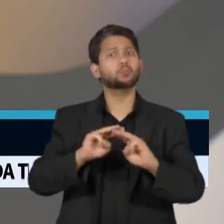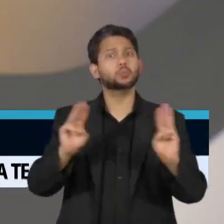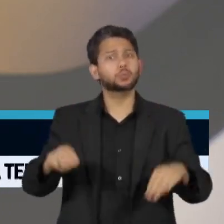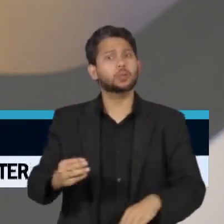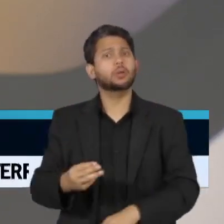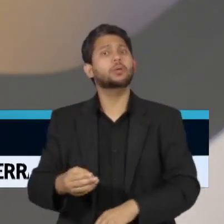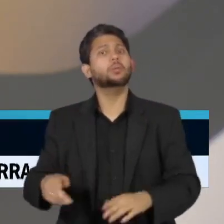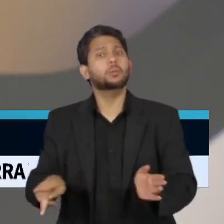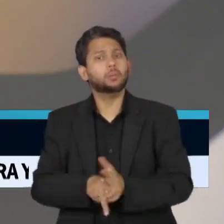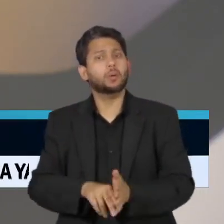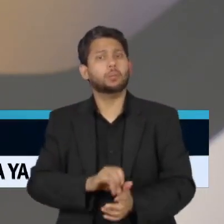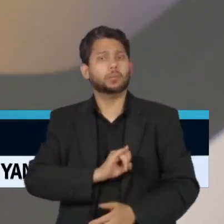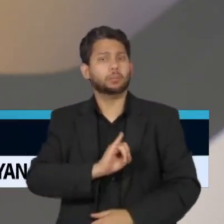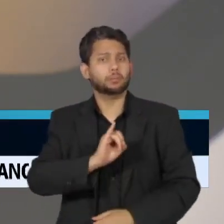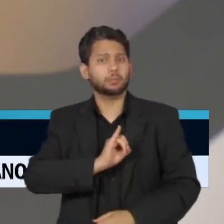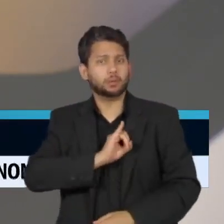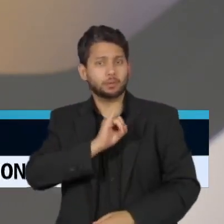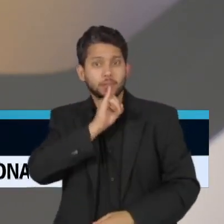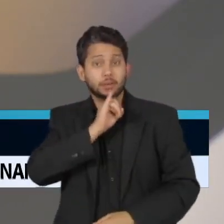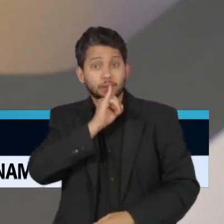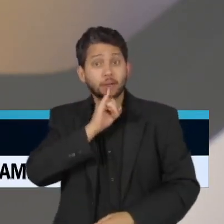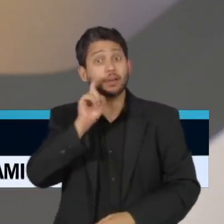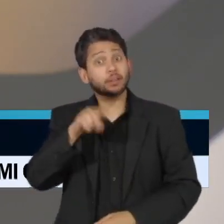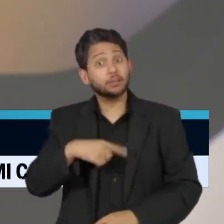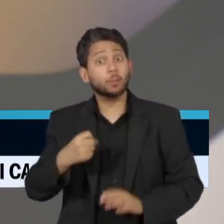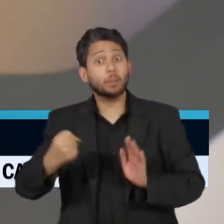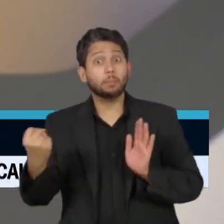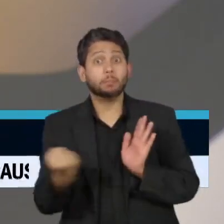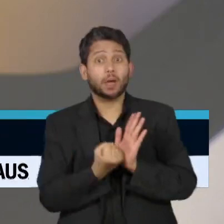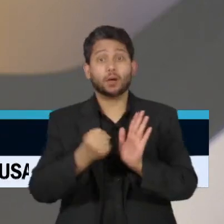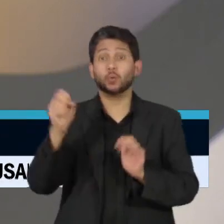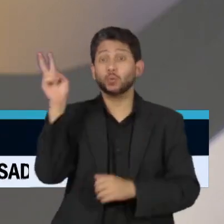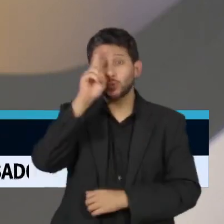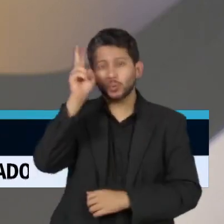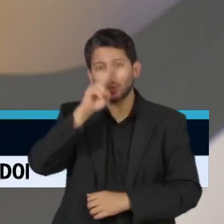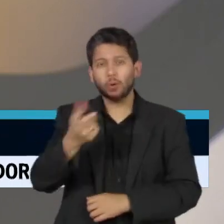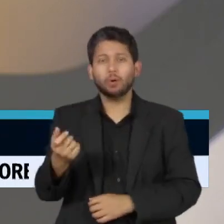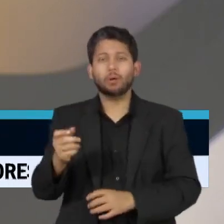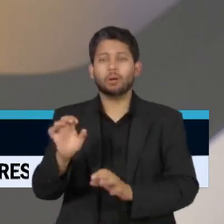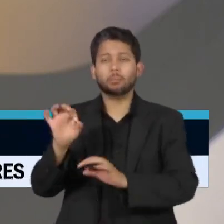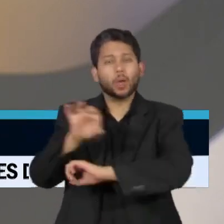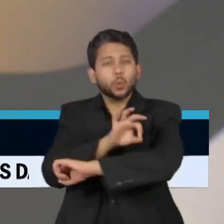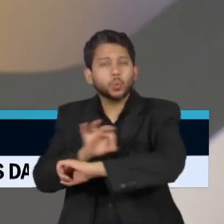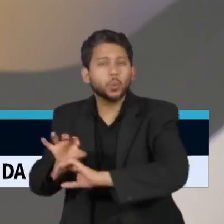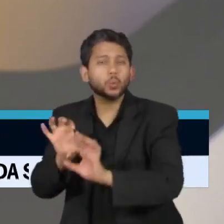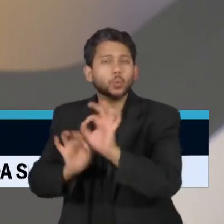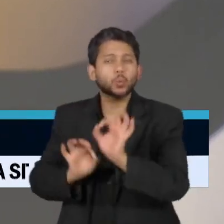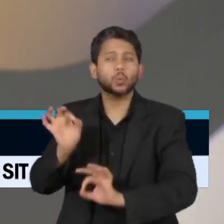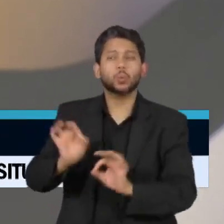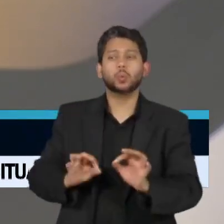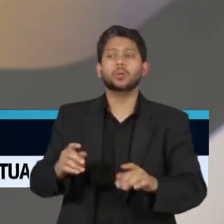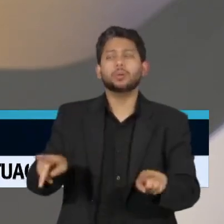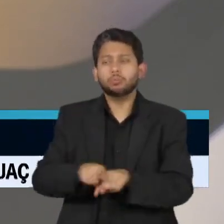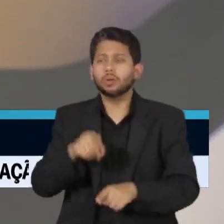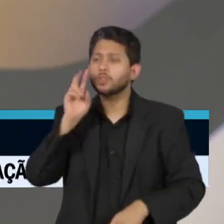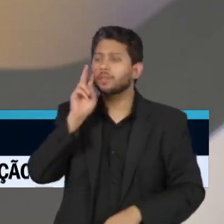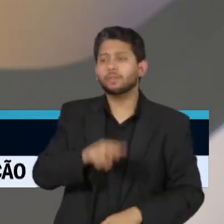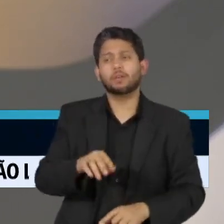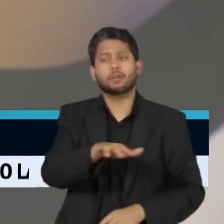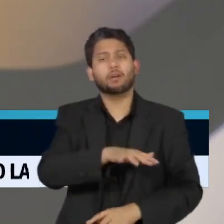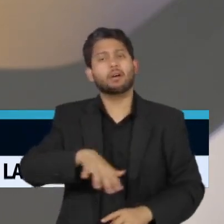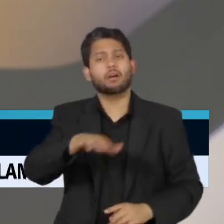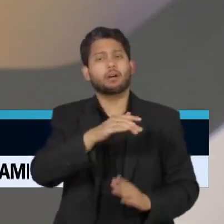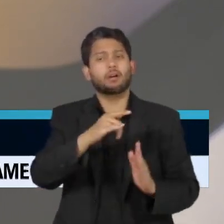da importância histórica, arquitetônica que ele tem para a cidade, para o país, num momento em que a gente vê a arte